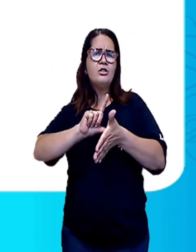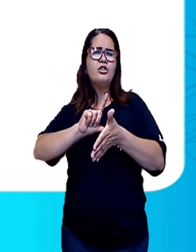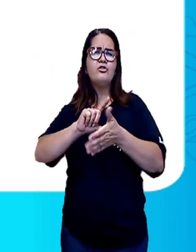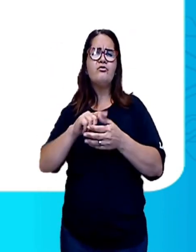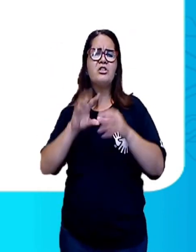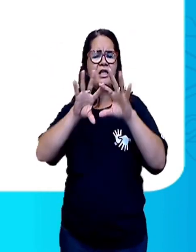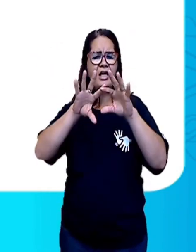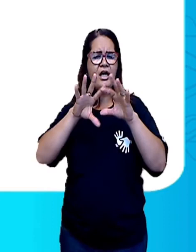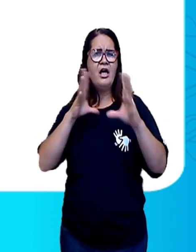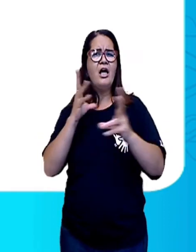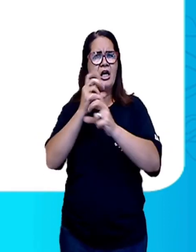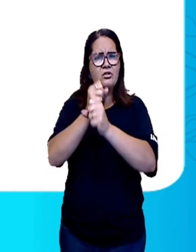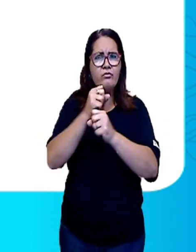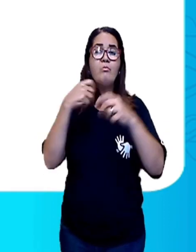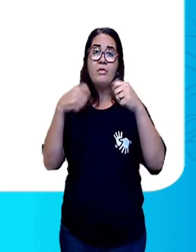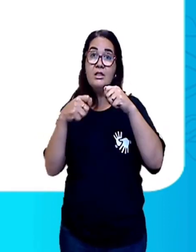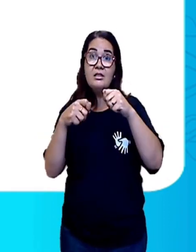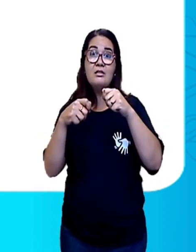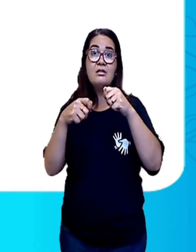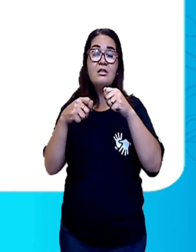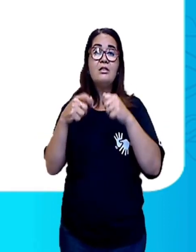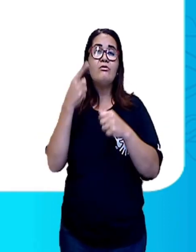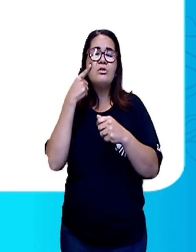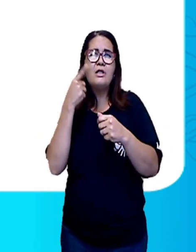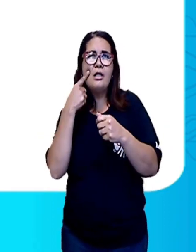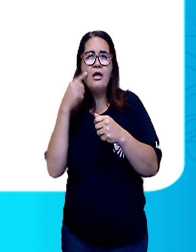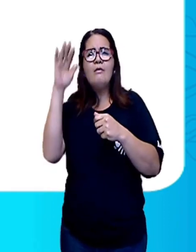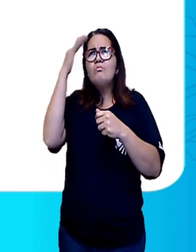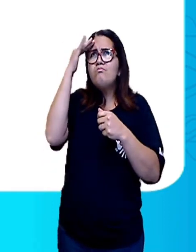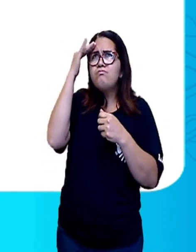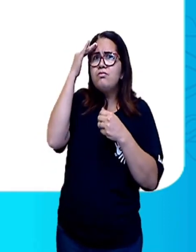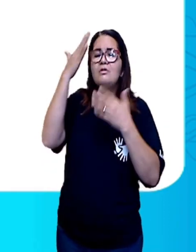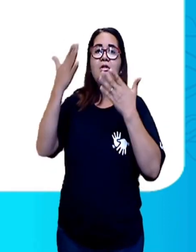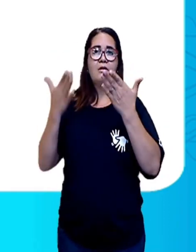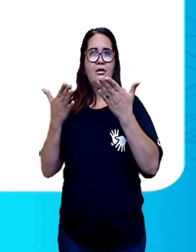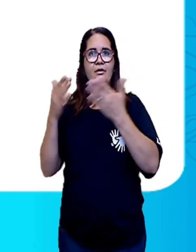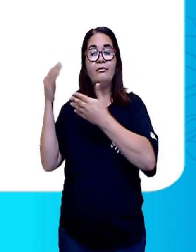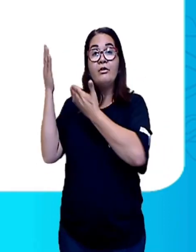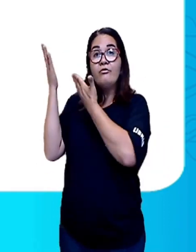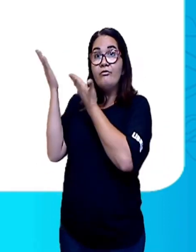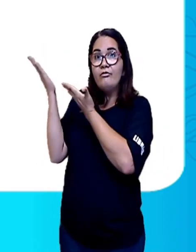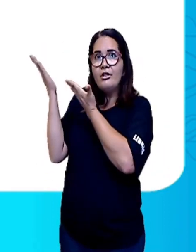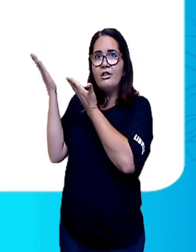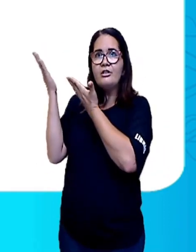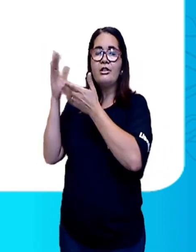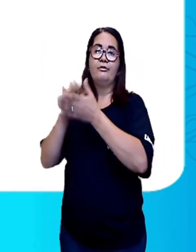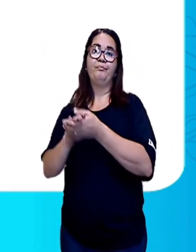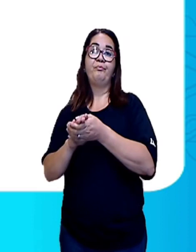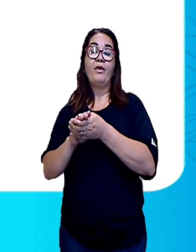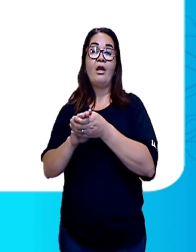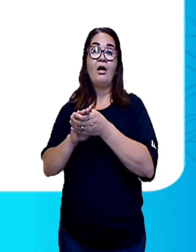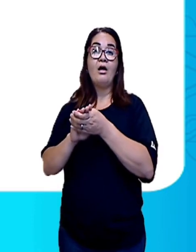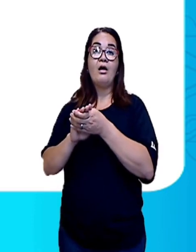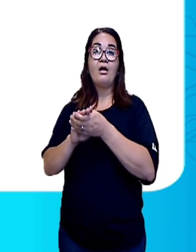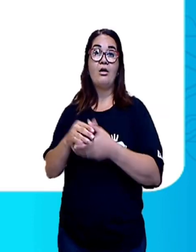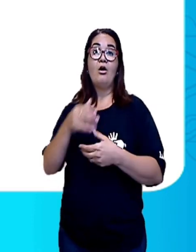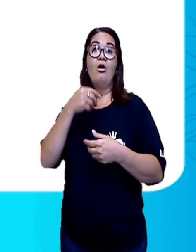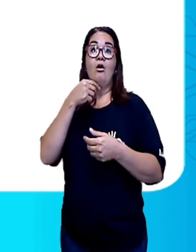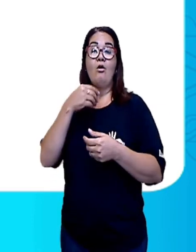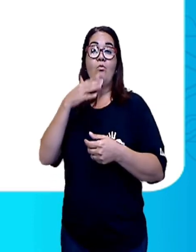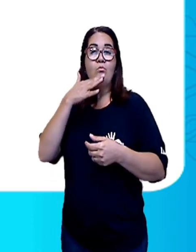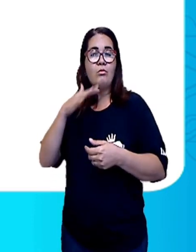resolvendo. Então, vamos lá. Júnior usou 1,5 litros de água para encher 6